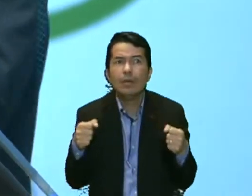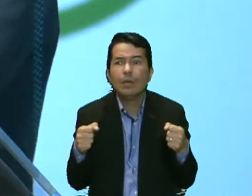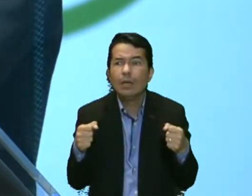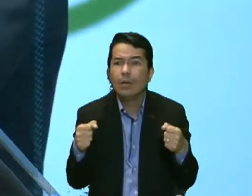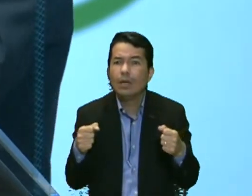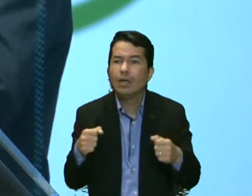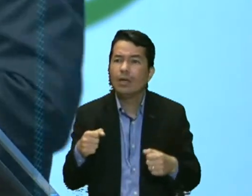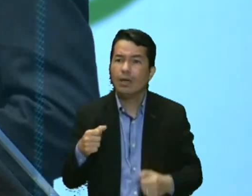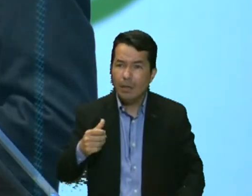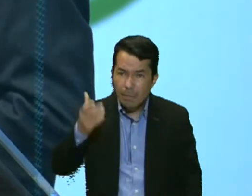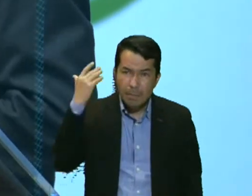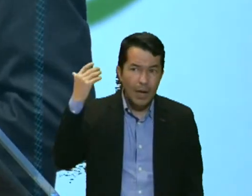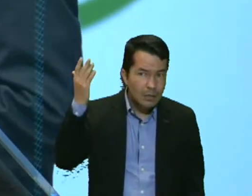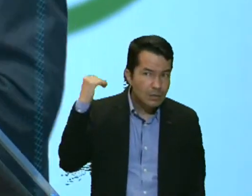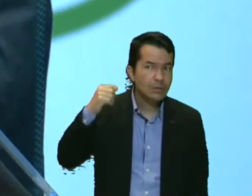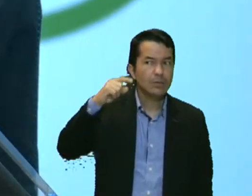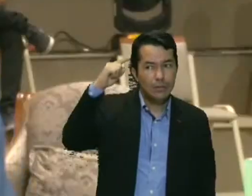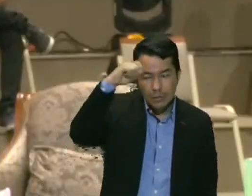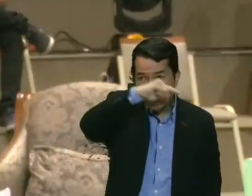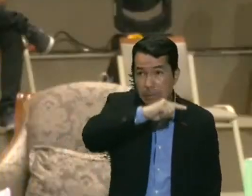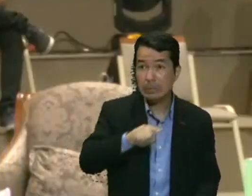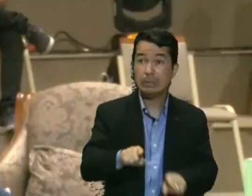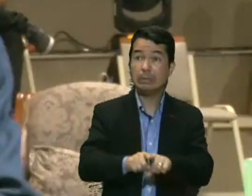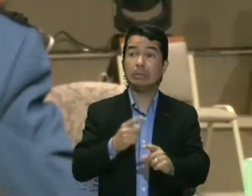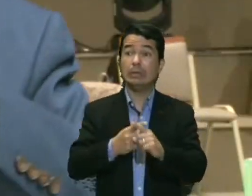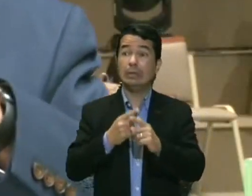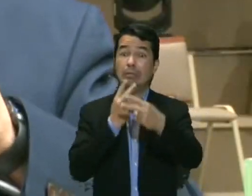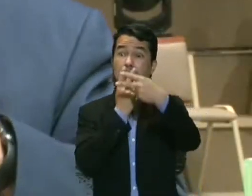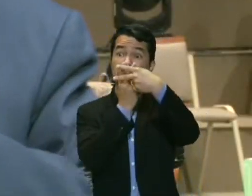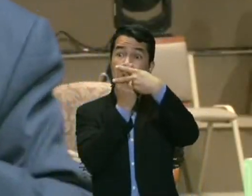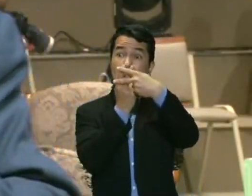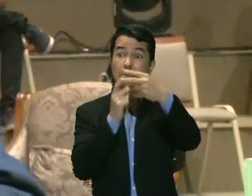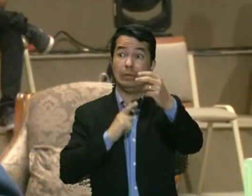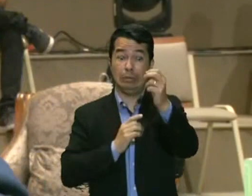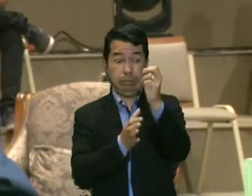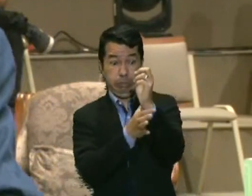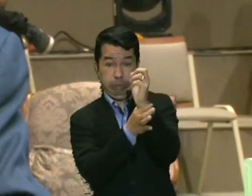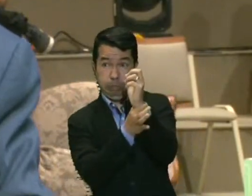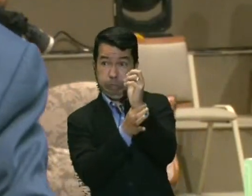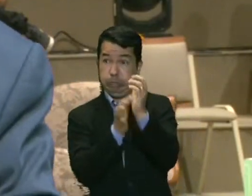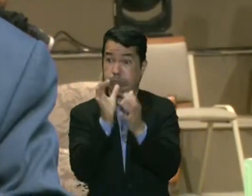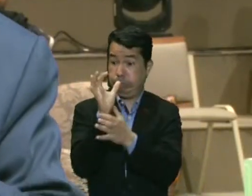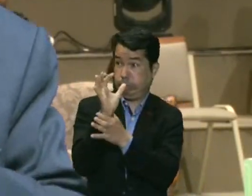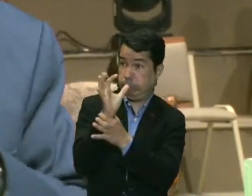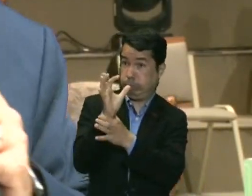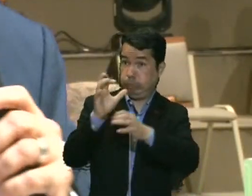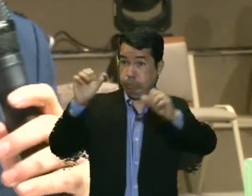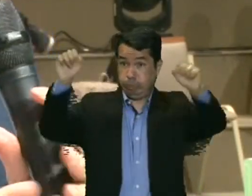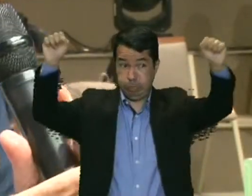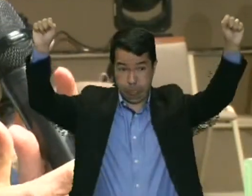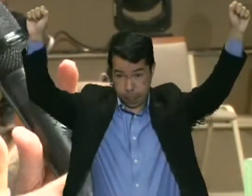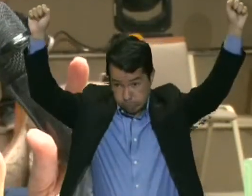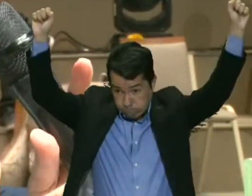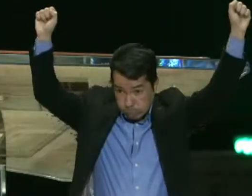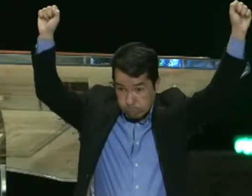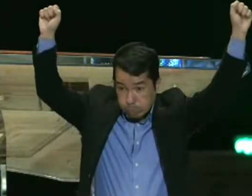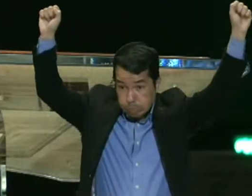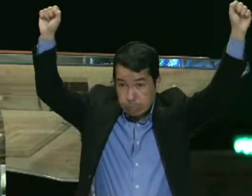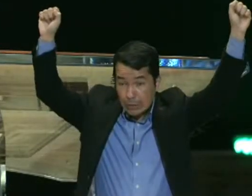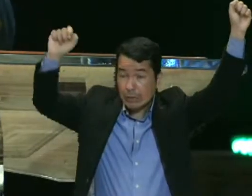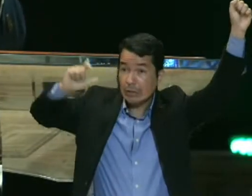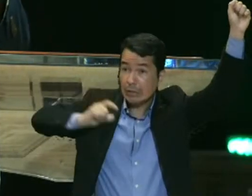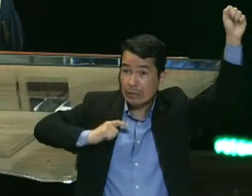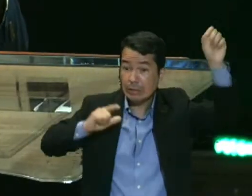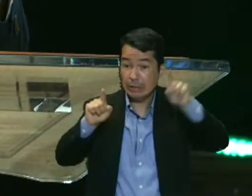imaginar e pensar a dor que eles sentiam. Por quê? Os braços ficavam esticados para cima e eles abriam